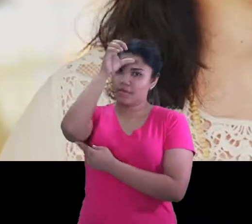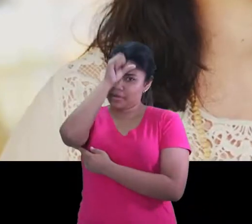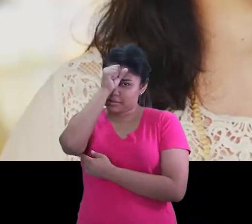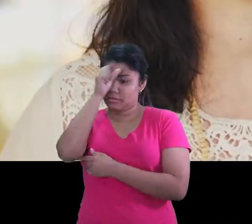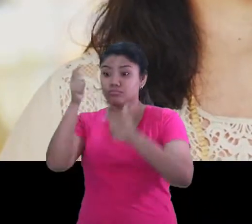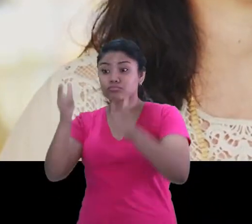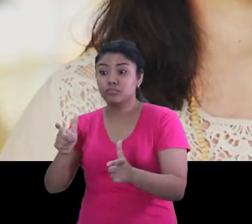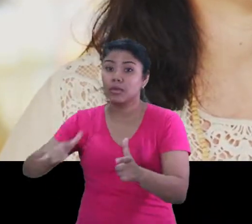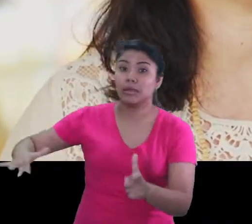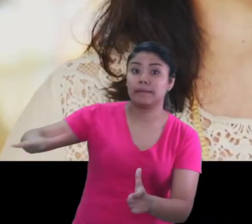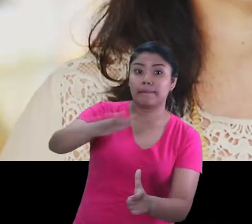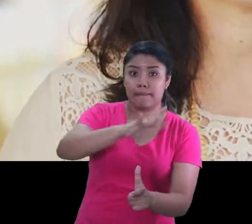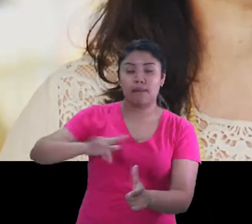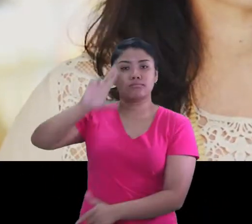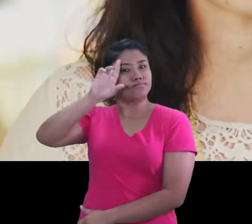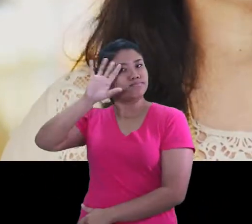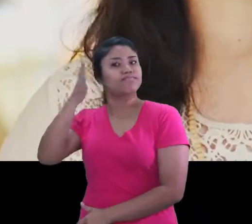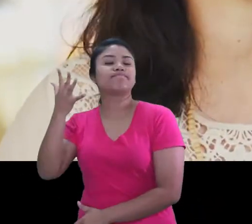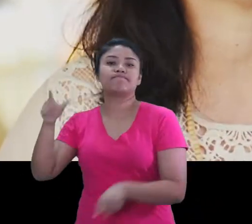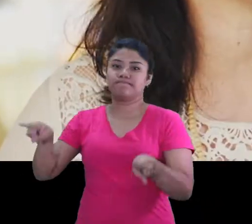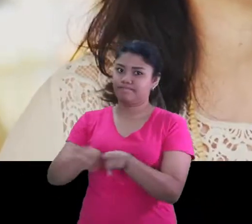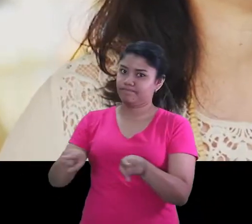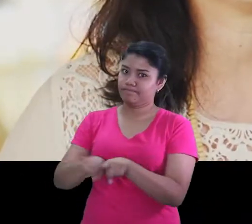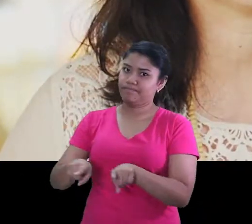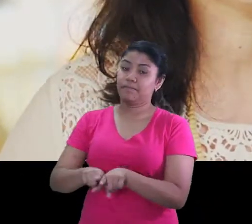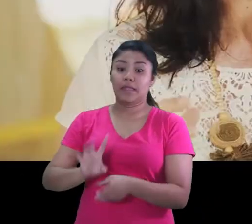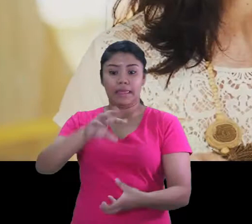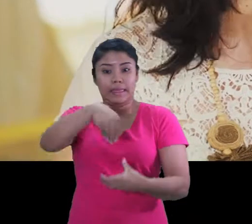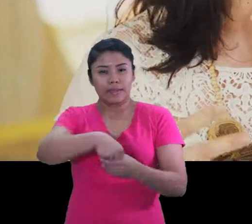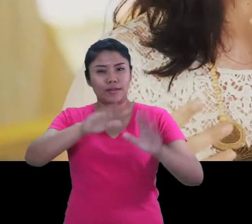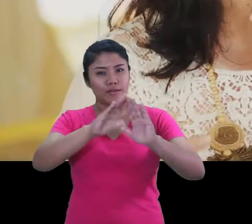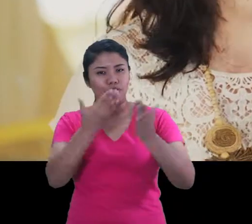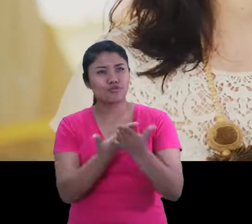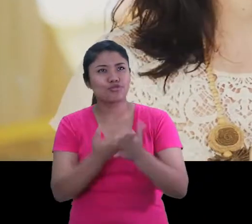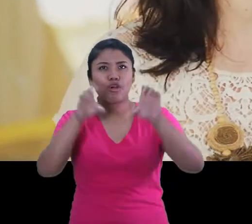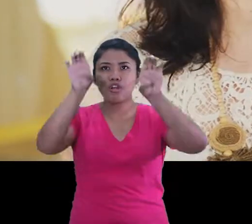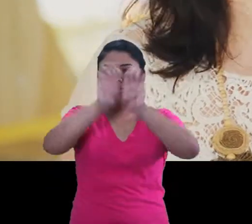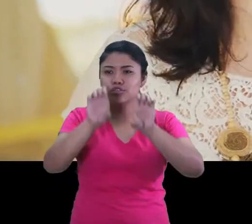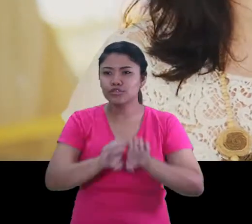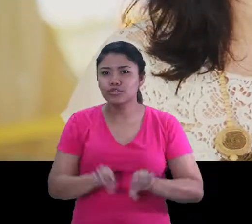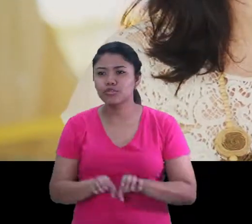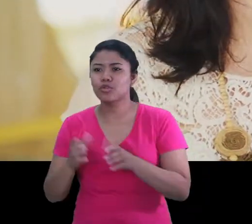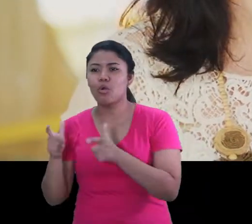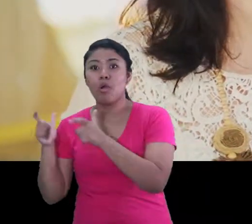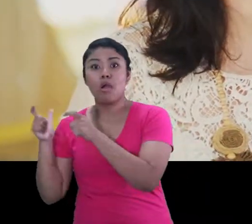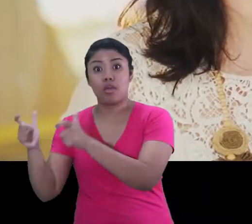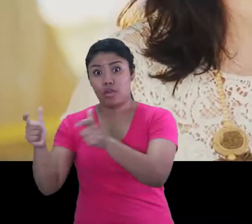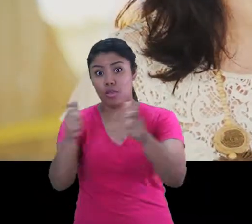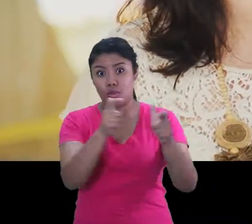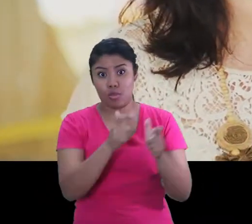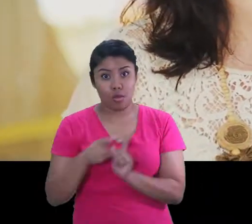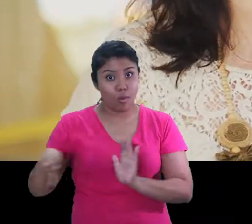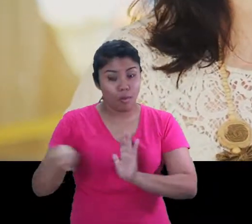a ter novas aprendizagens. Então, o ambiente também é um tomador de decisão. E dentro do ambiente da escola, né, quando a gente